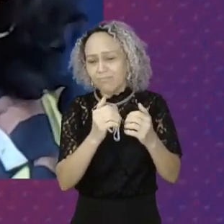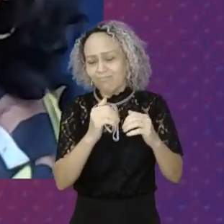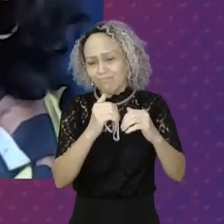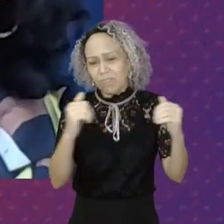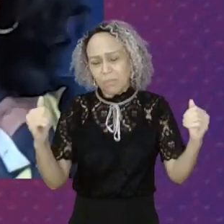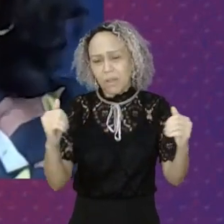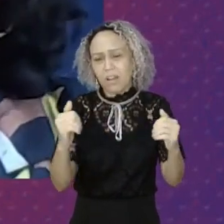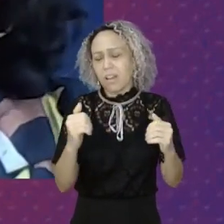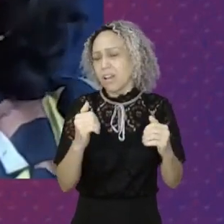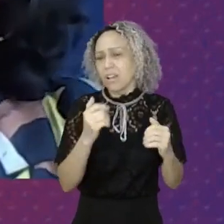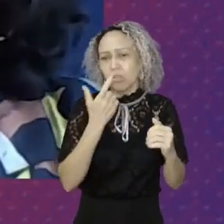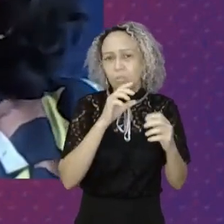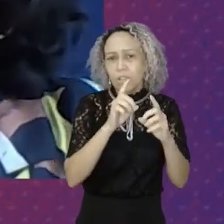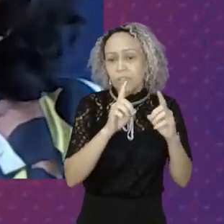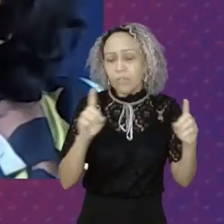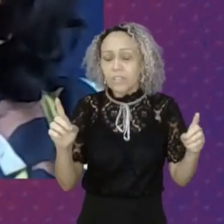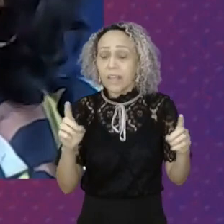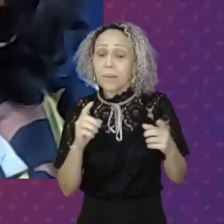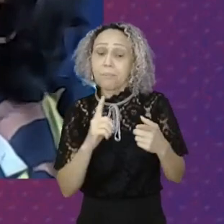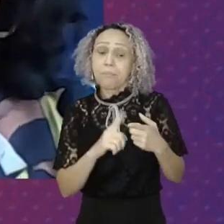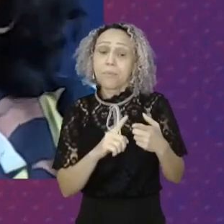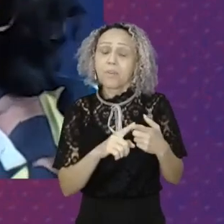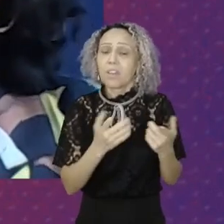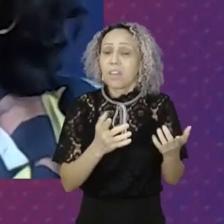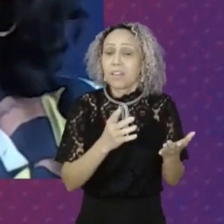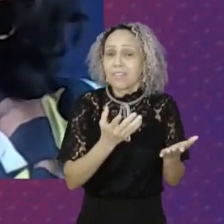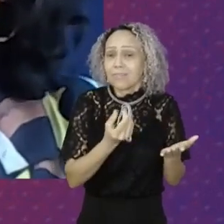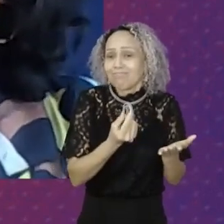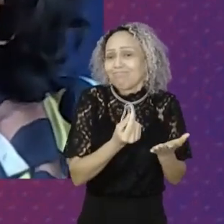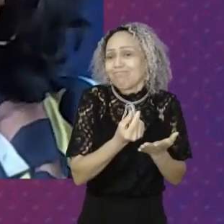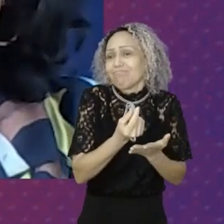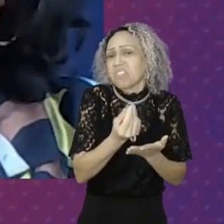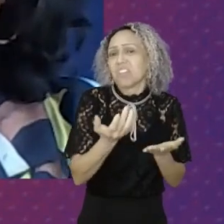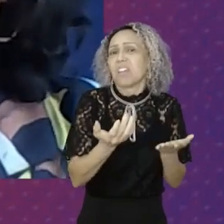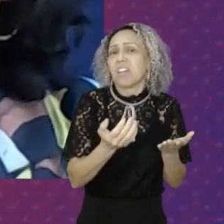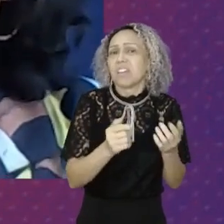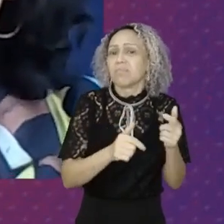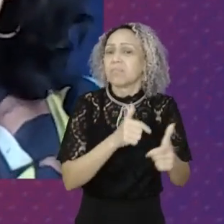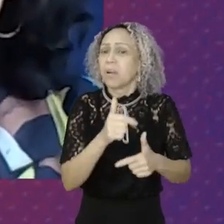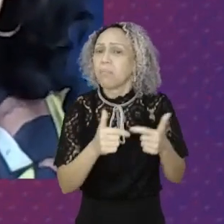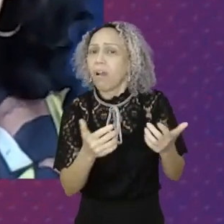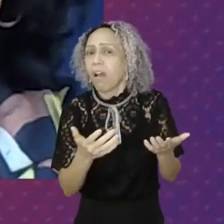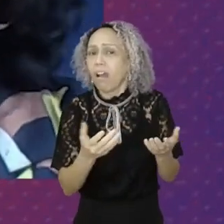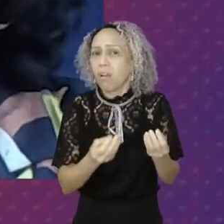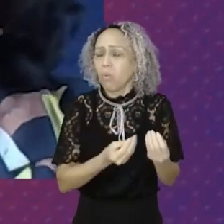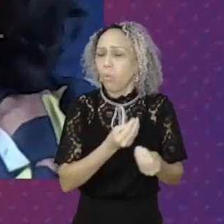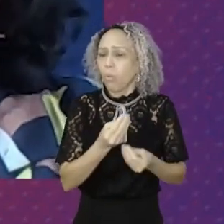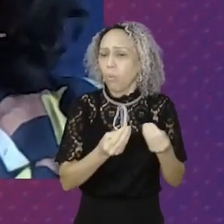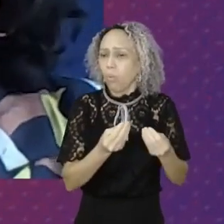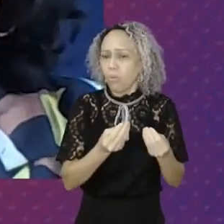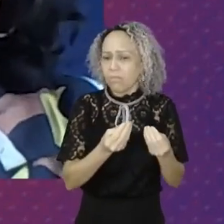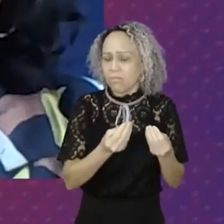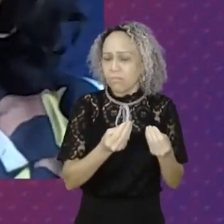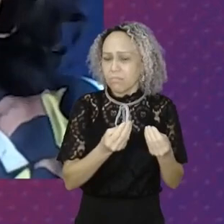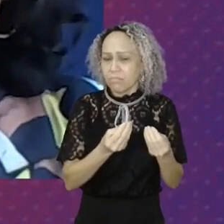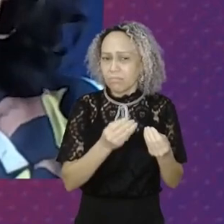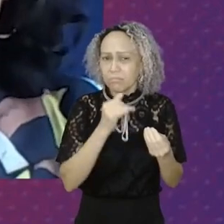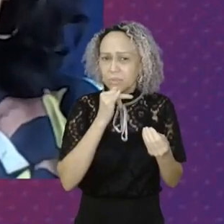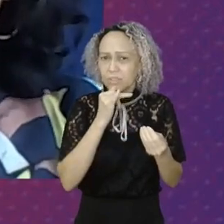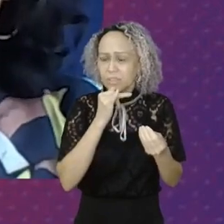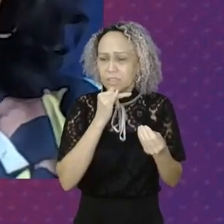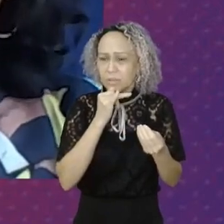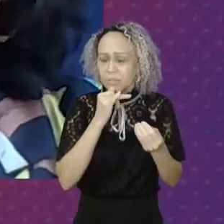abusivo. Muitas vezes elas não têm renda, não têm um trabalho, e o medo, né, de passar